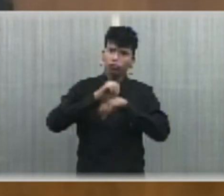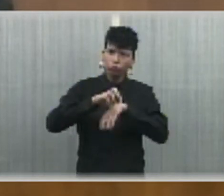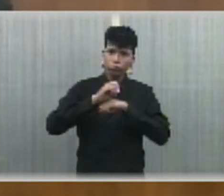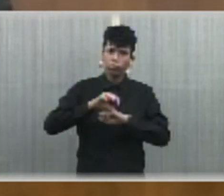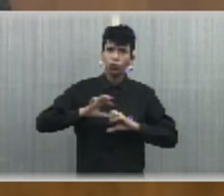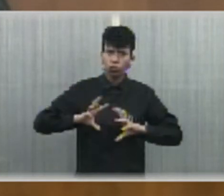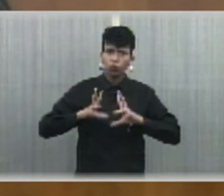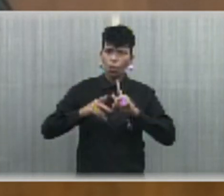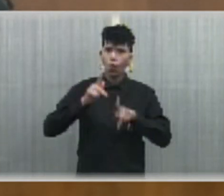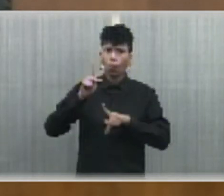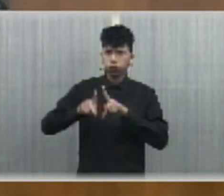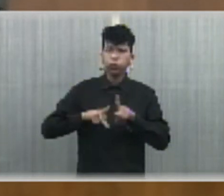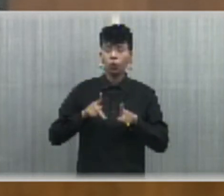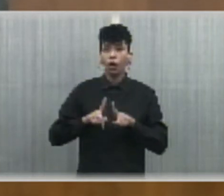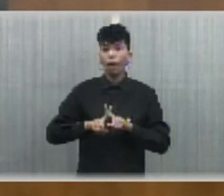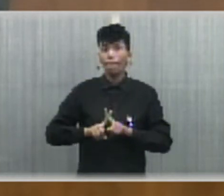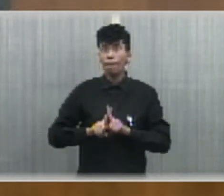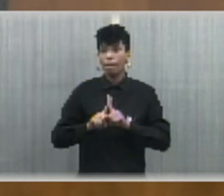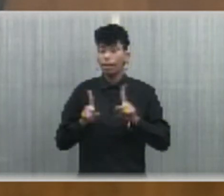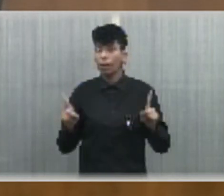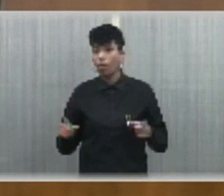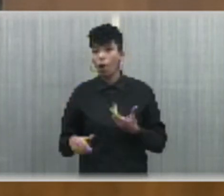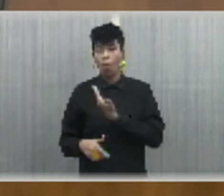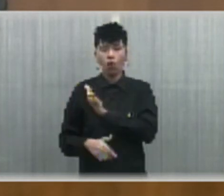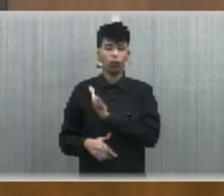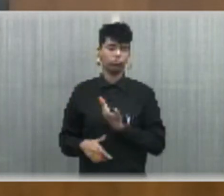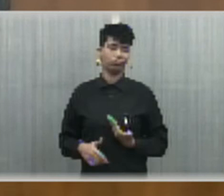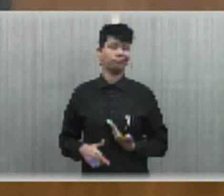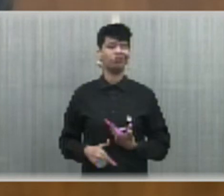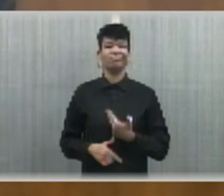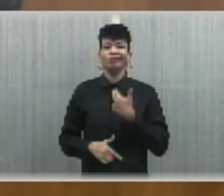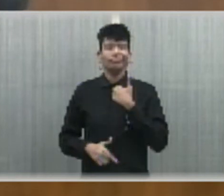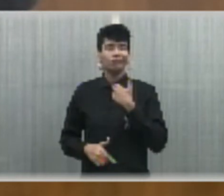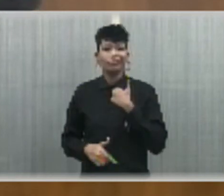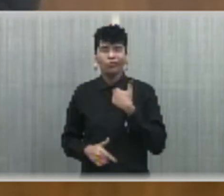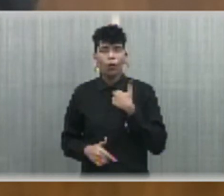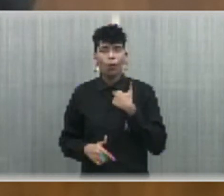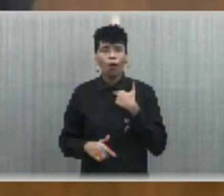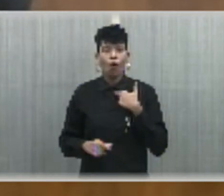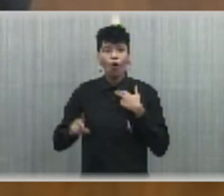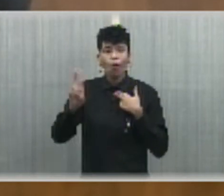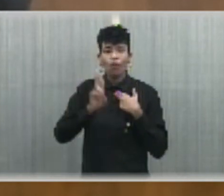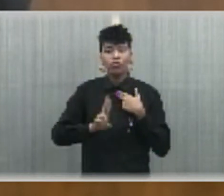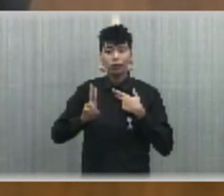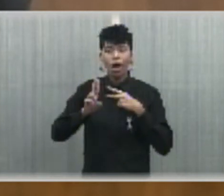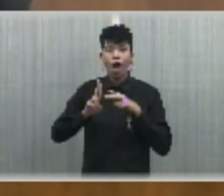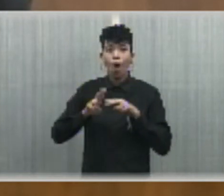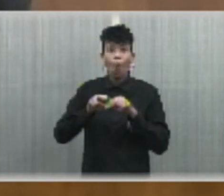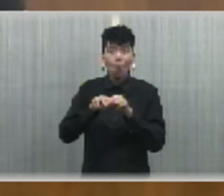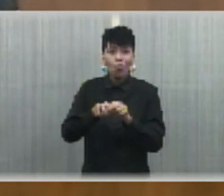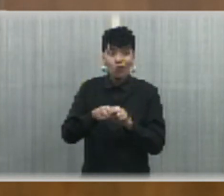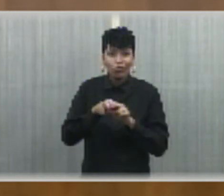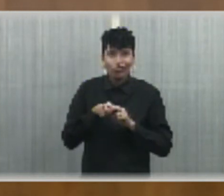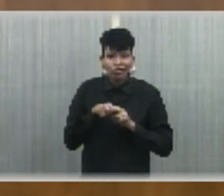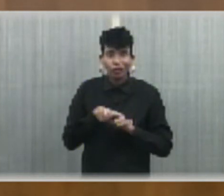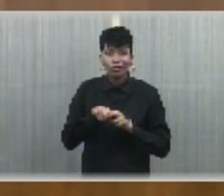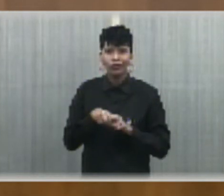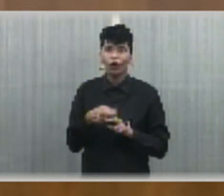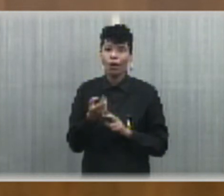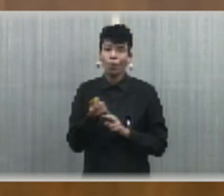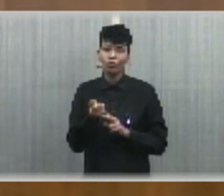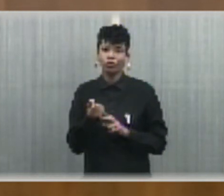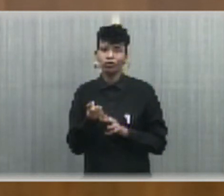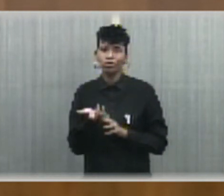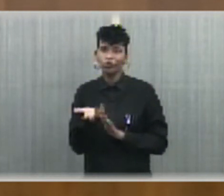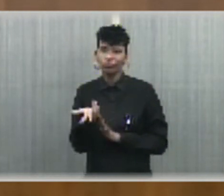devemos abraçar. Agora, o governo não pode utilizar essa causa nobre de pano de fundo para um